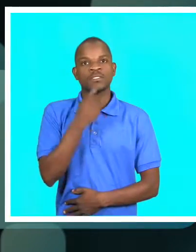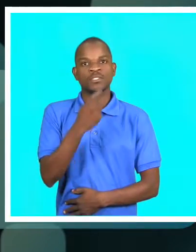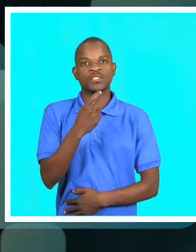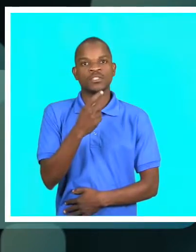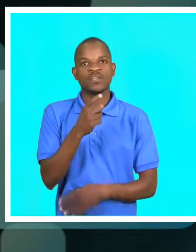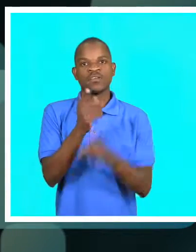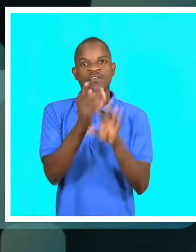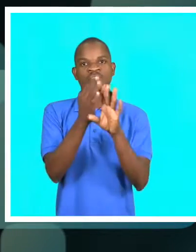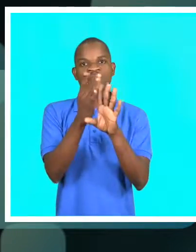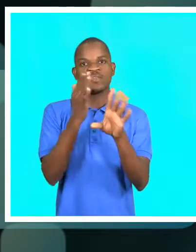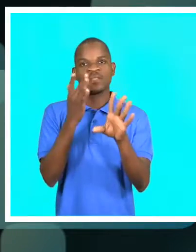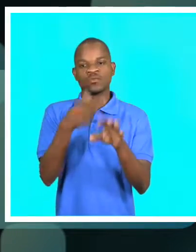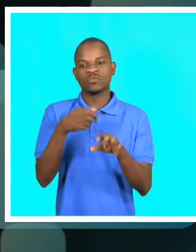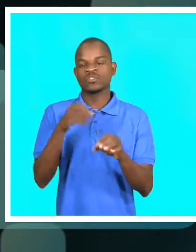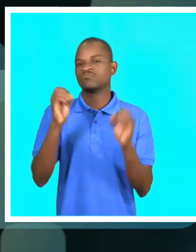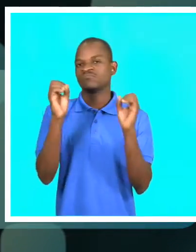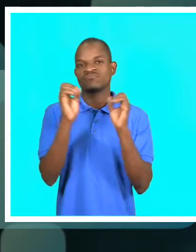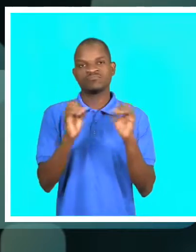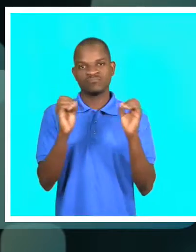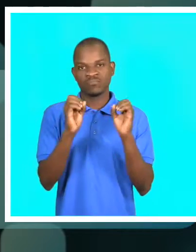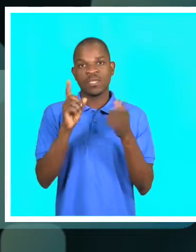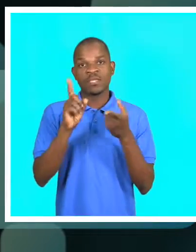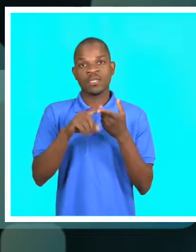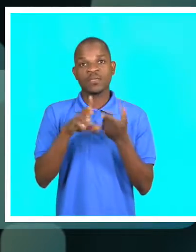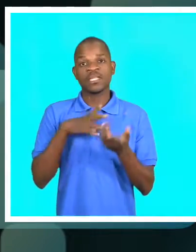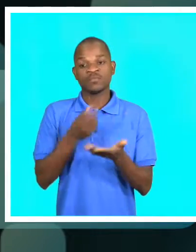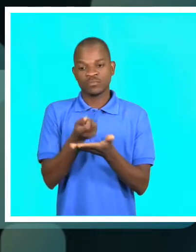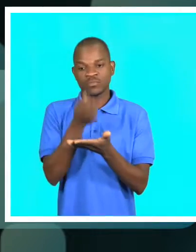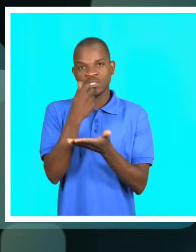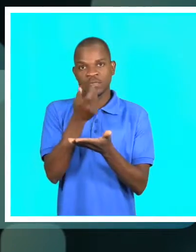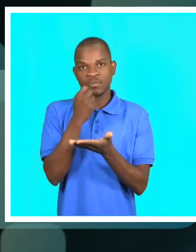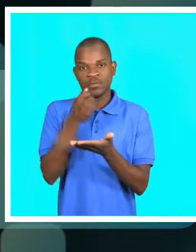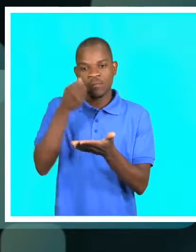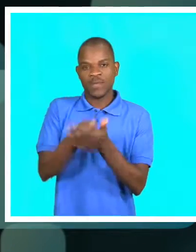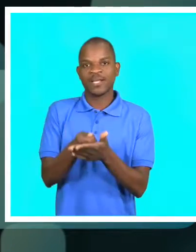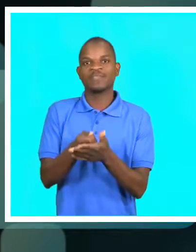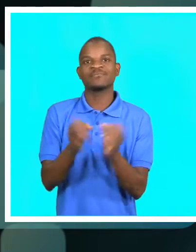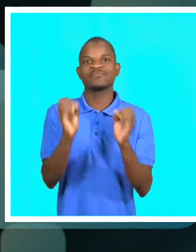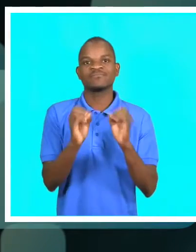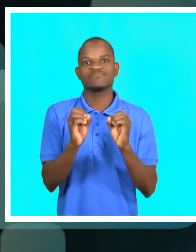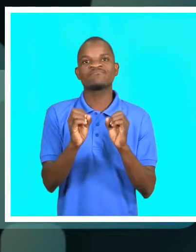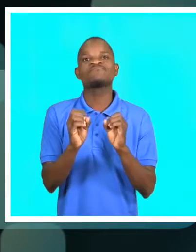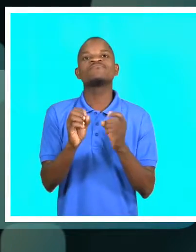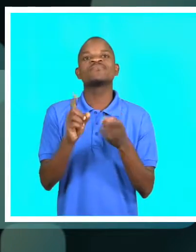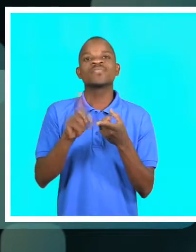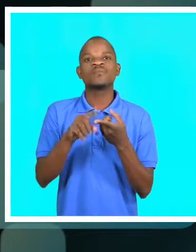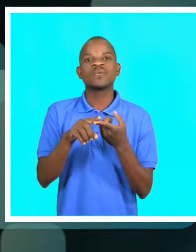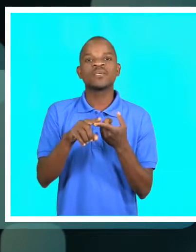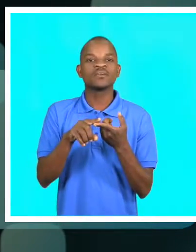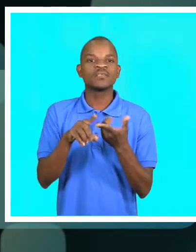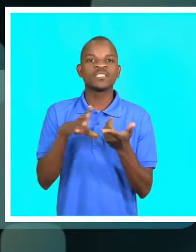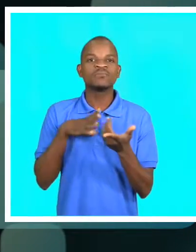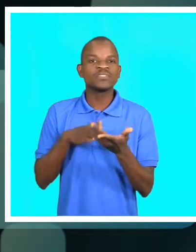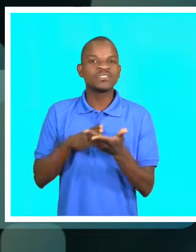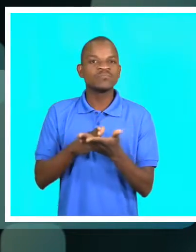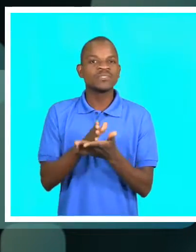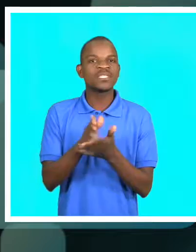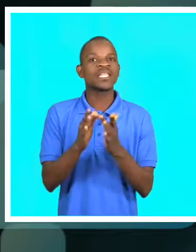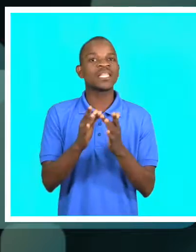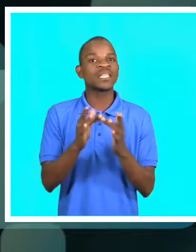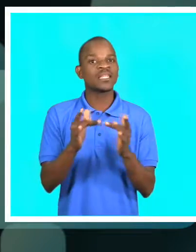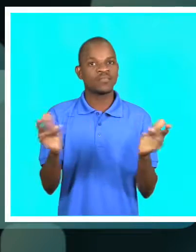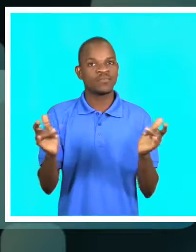devemos marcar a fila, que teremos medicamentos gratuitos, que teremos um atendimento adequado.